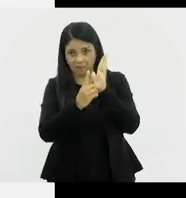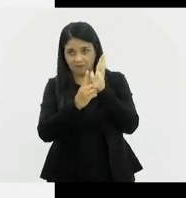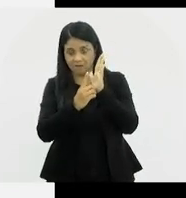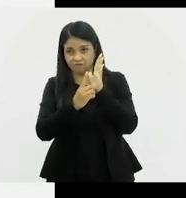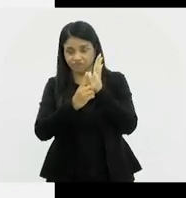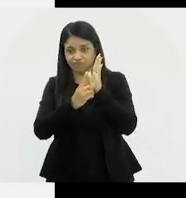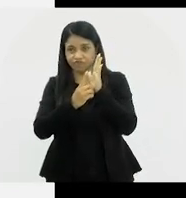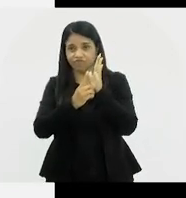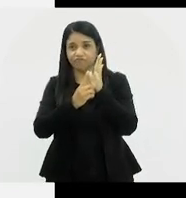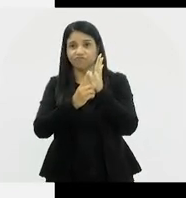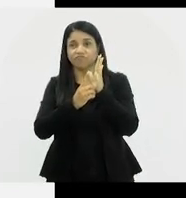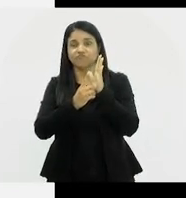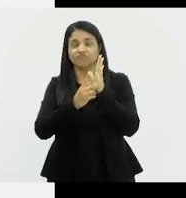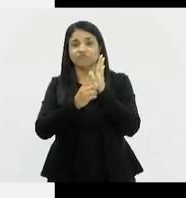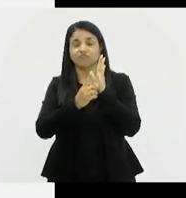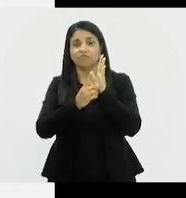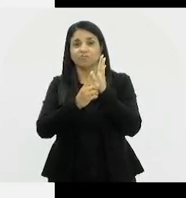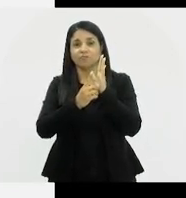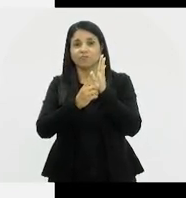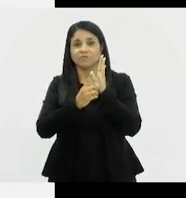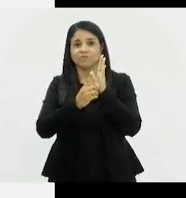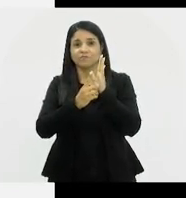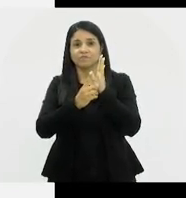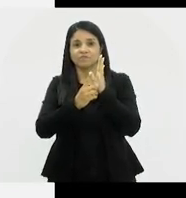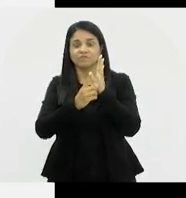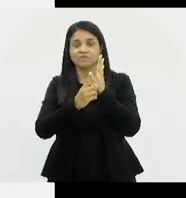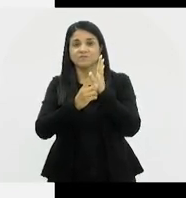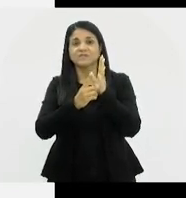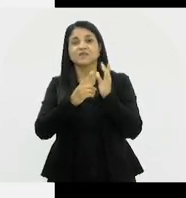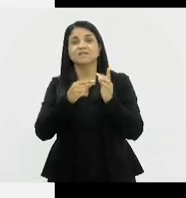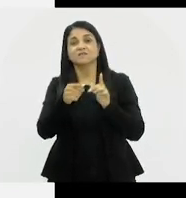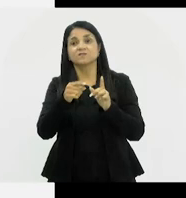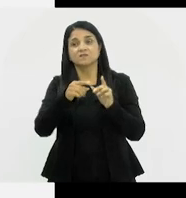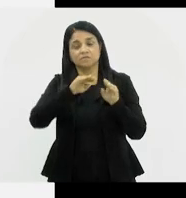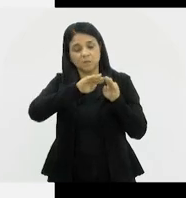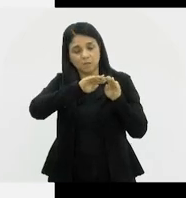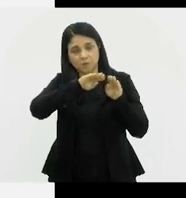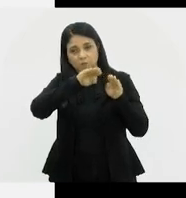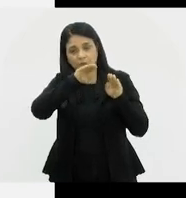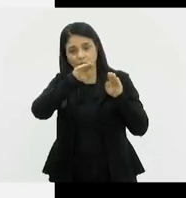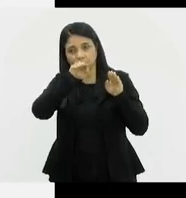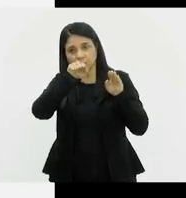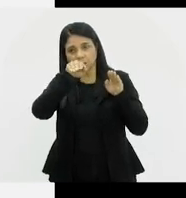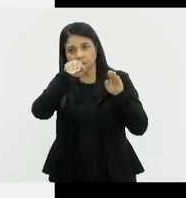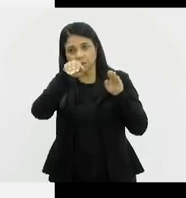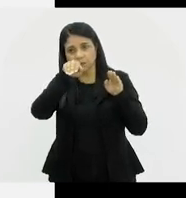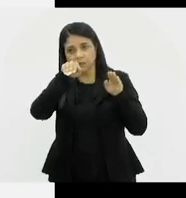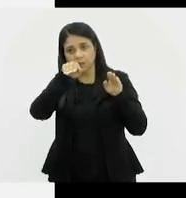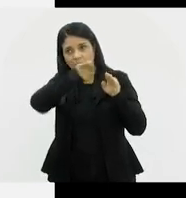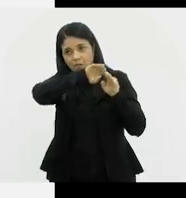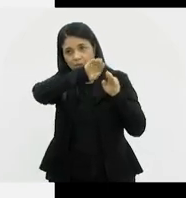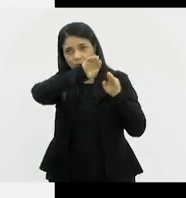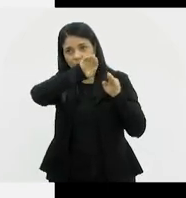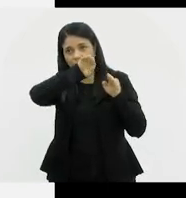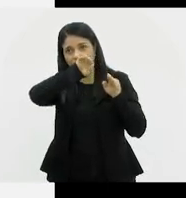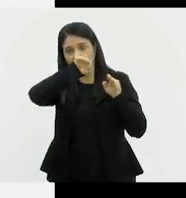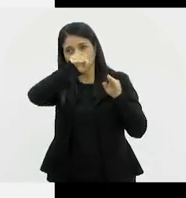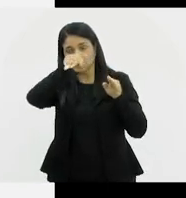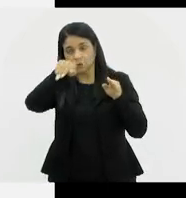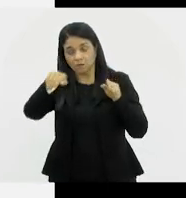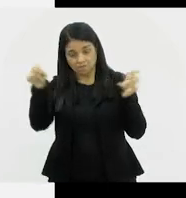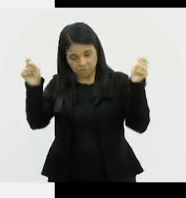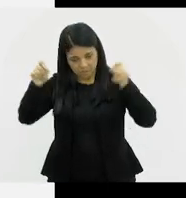passamos, como a nossa reserva, manter a nossa capacidade